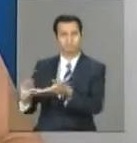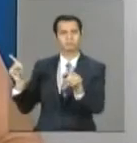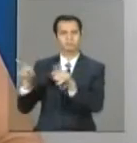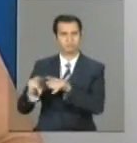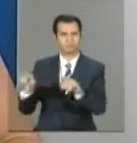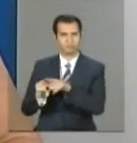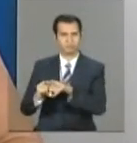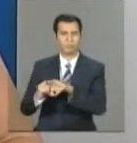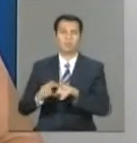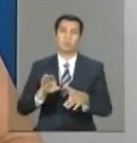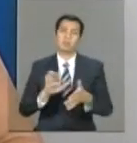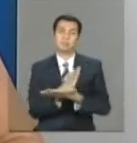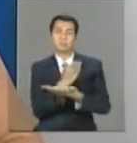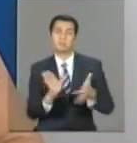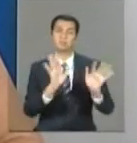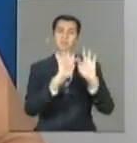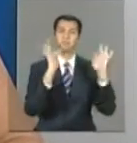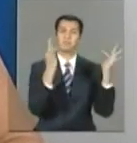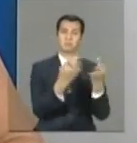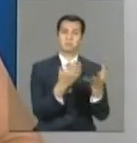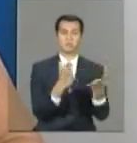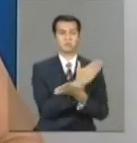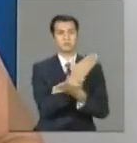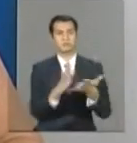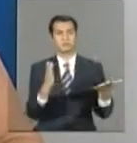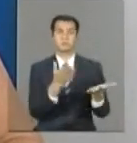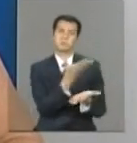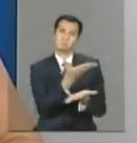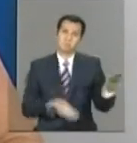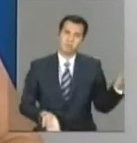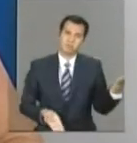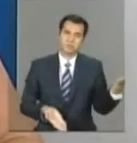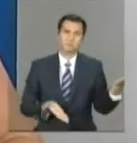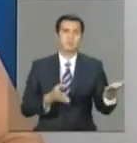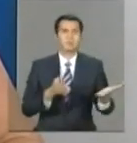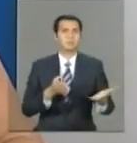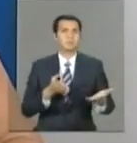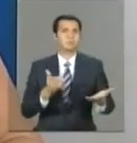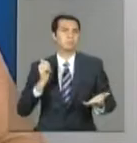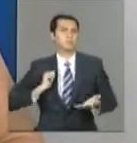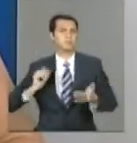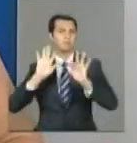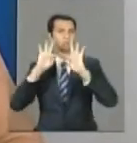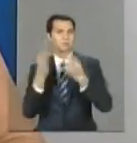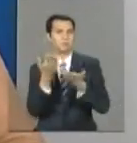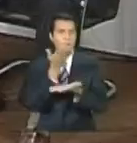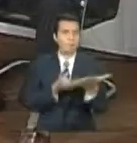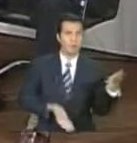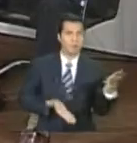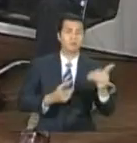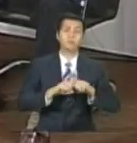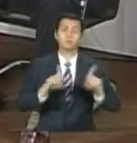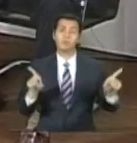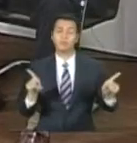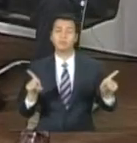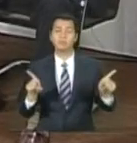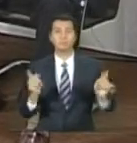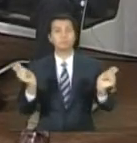a correr o risco de perder, por exemplo, um benefício do programa Bolsa Família, mas ela pode também